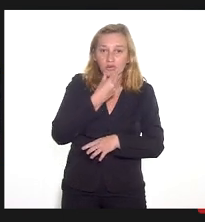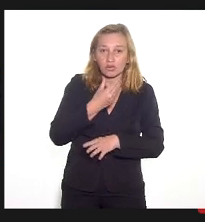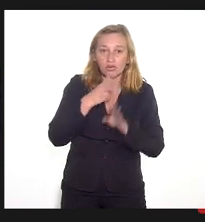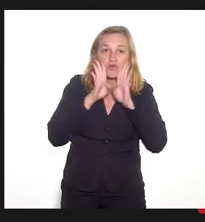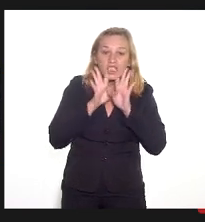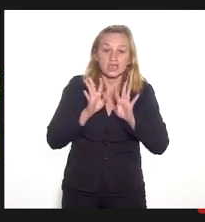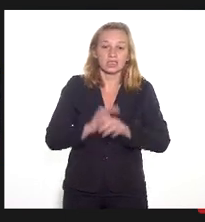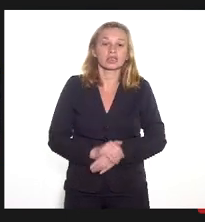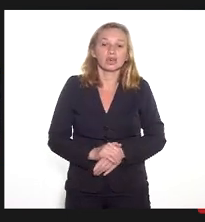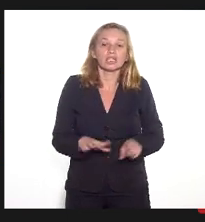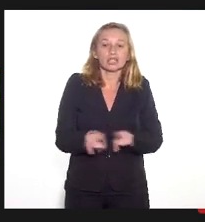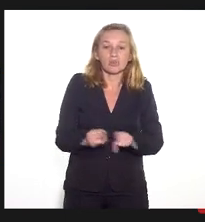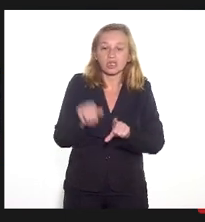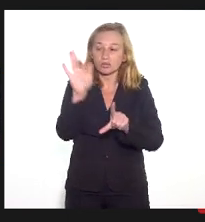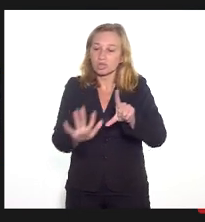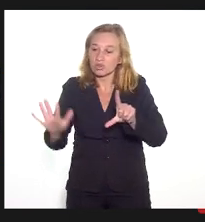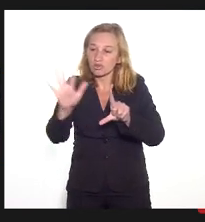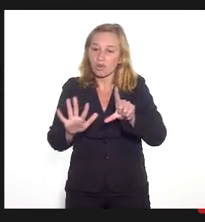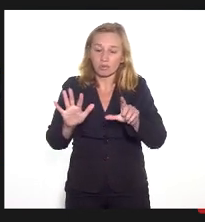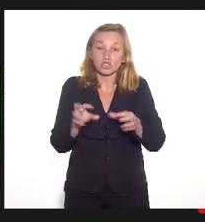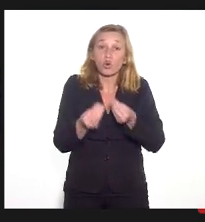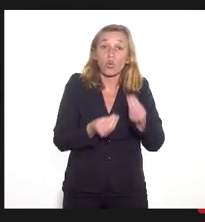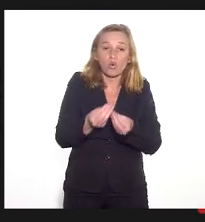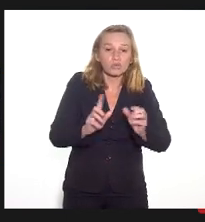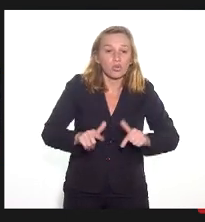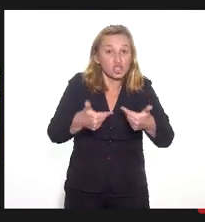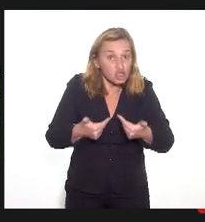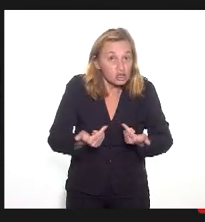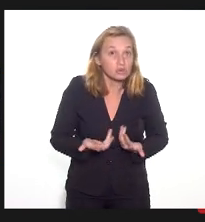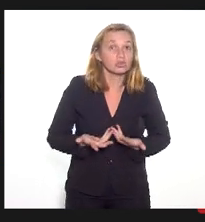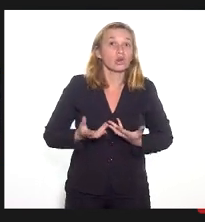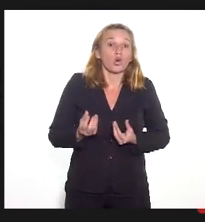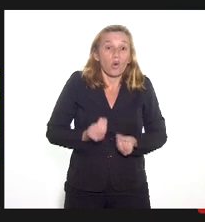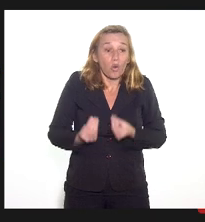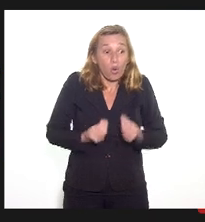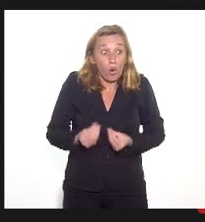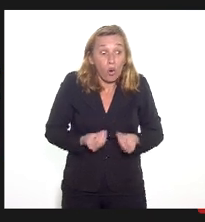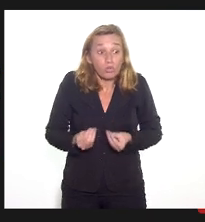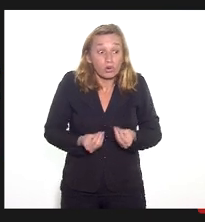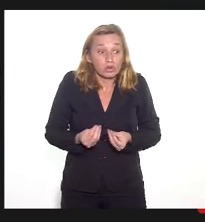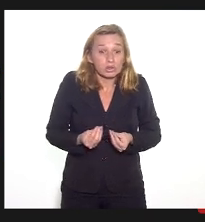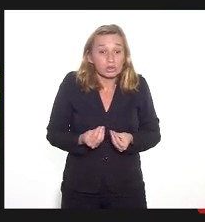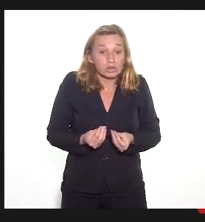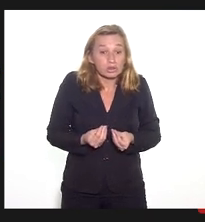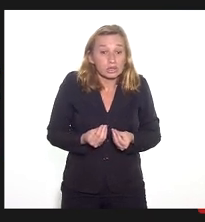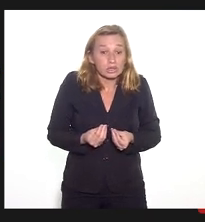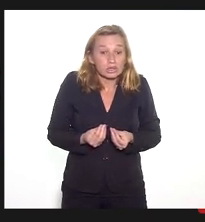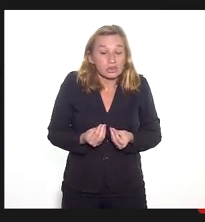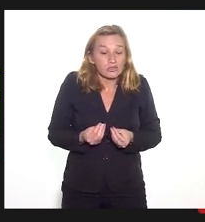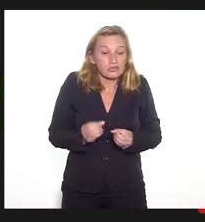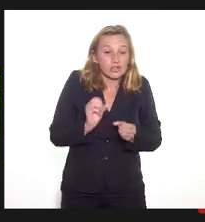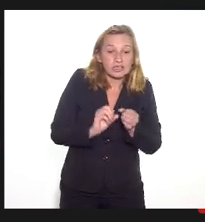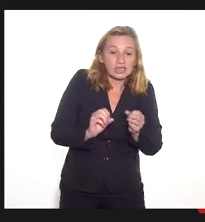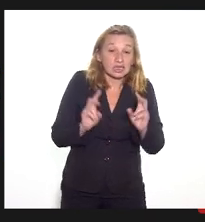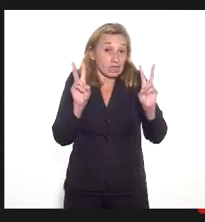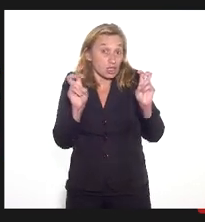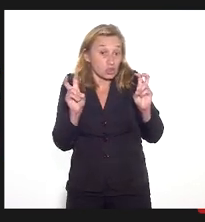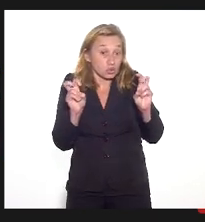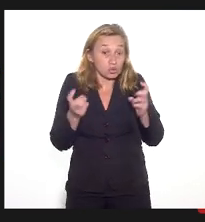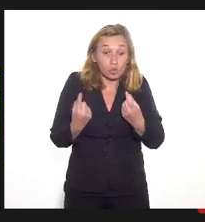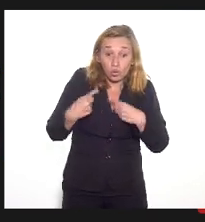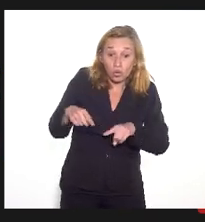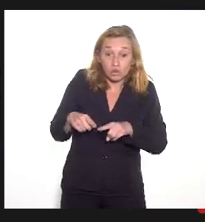também as plataformas digitais, como é que elas estão atuando nisso, como é que elas estão... fazendo essas questões de combate